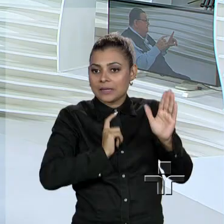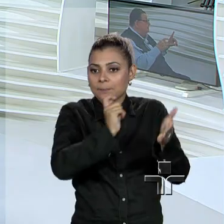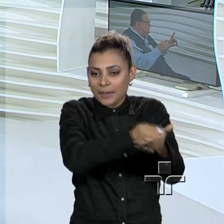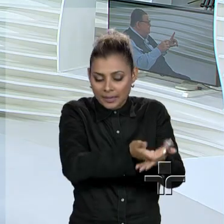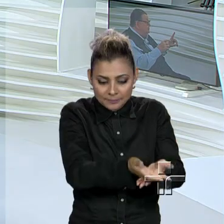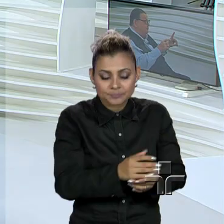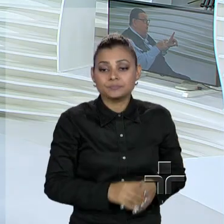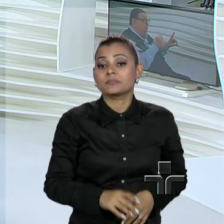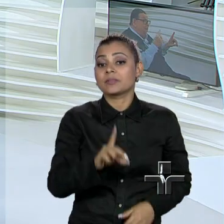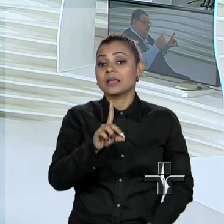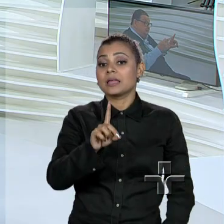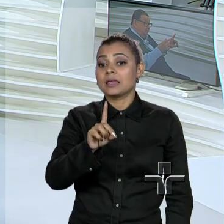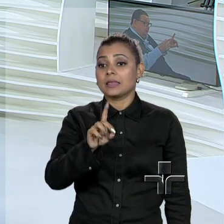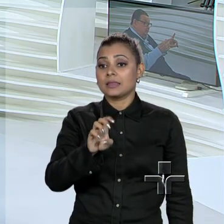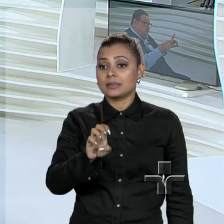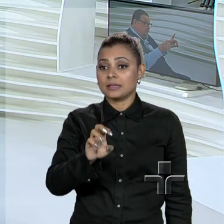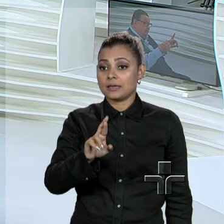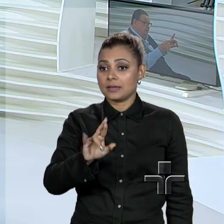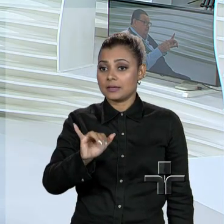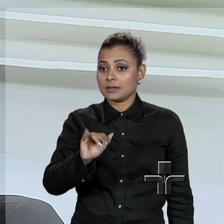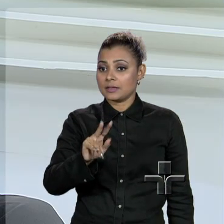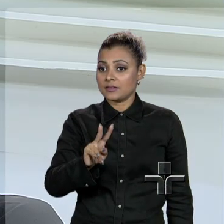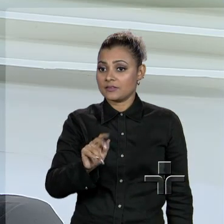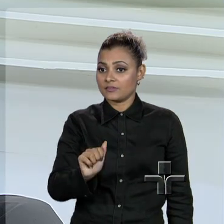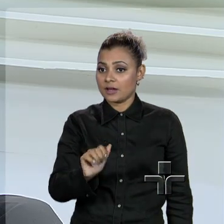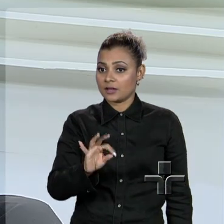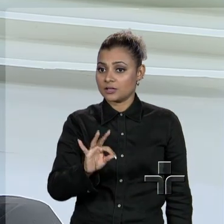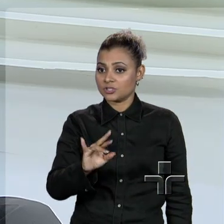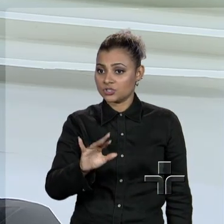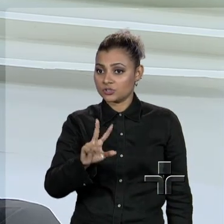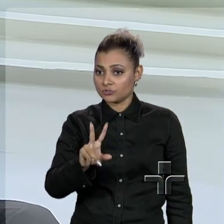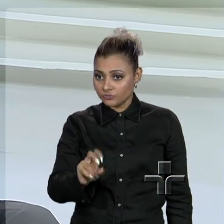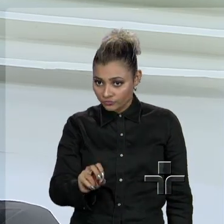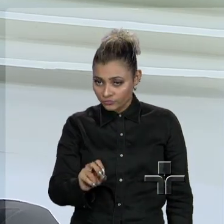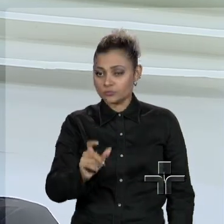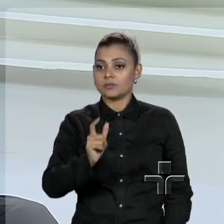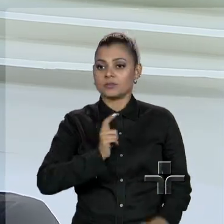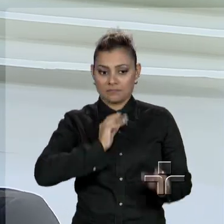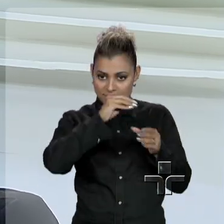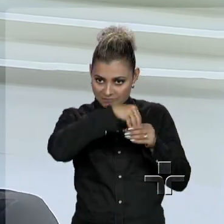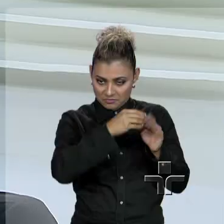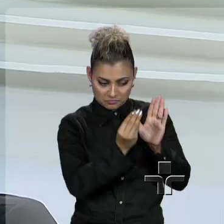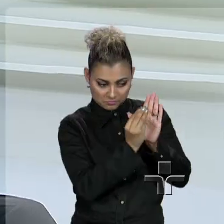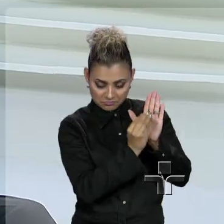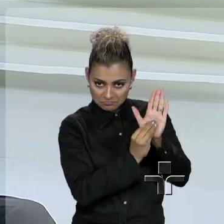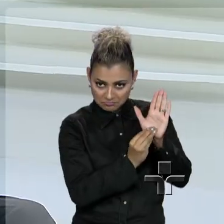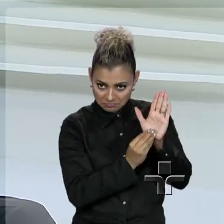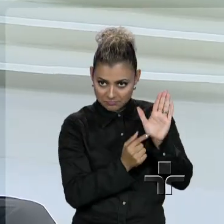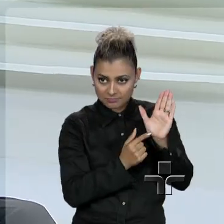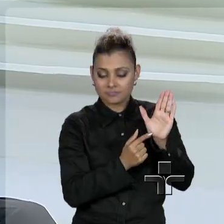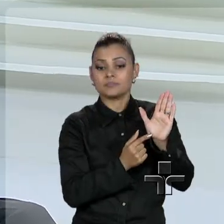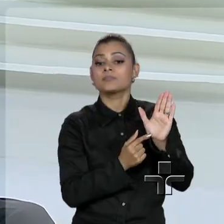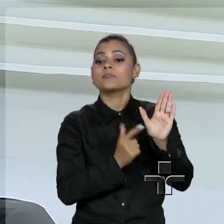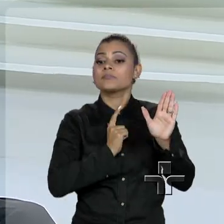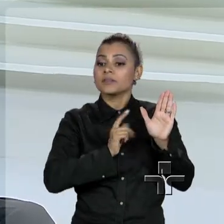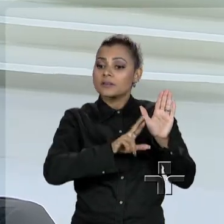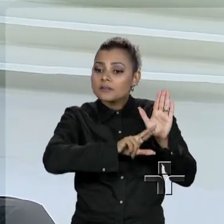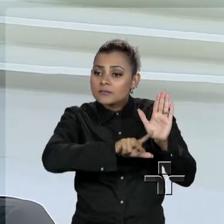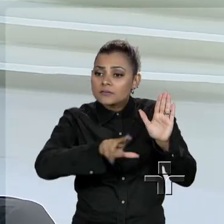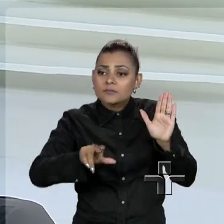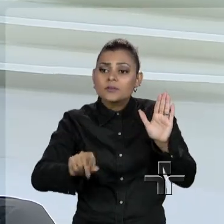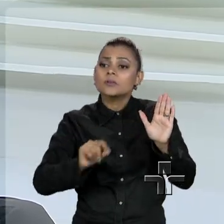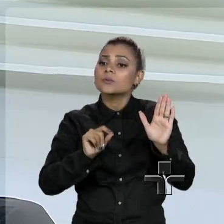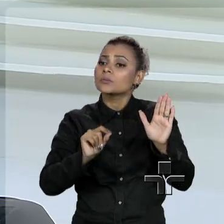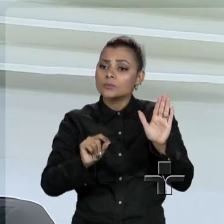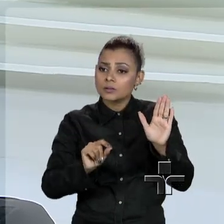esse derivativo vem um homem mais esperto ainda, que emite outro derivativo. E emite N derivativos. Sobre o parafuso